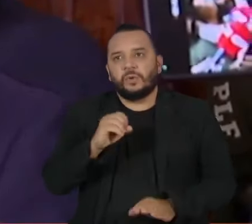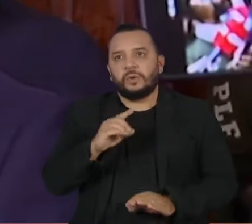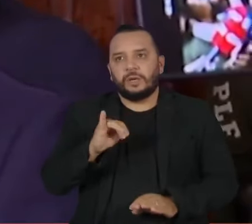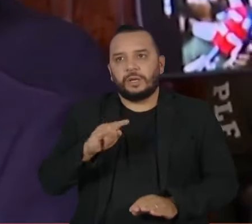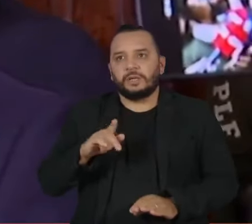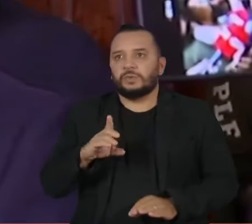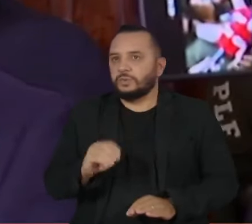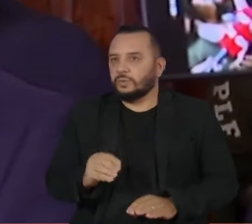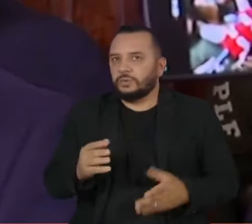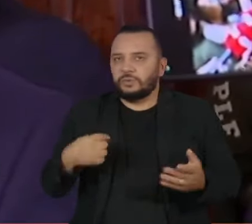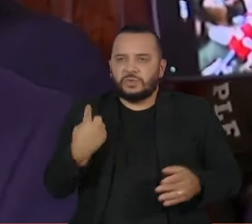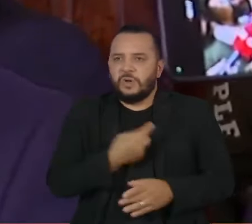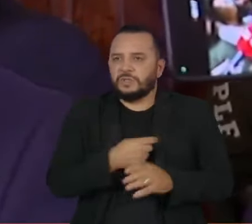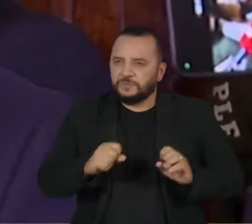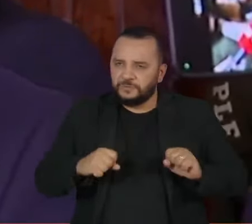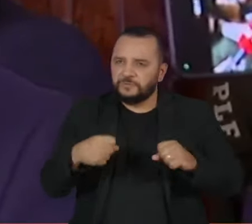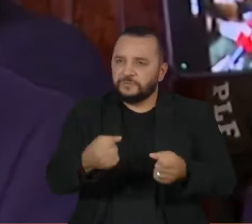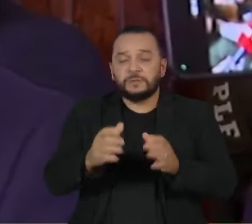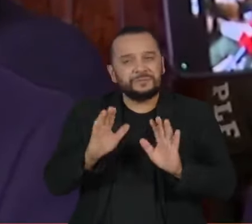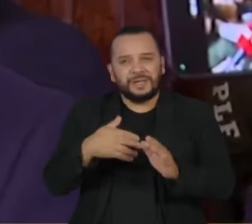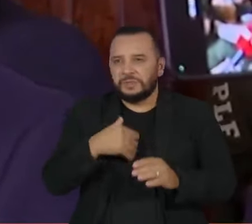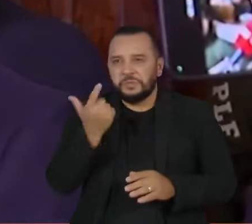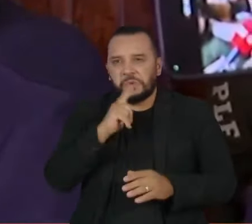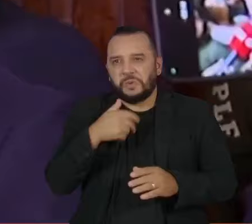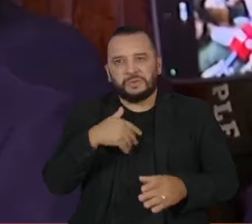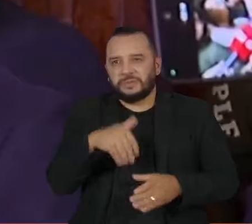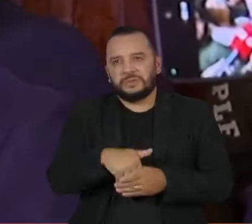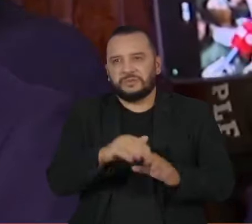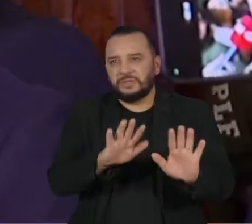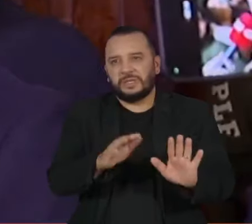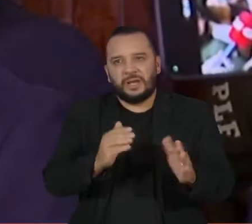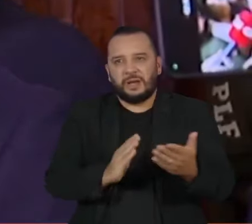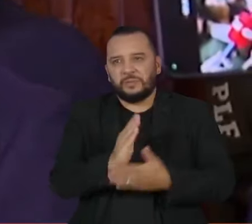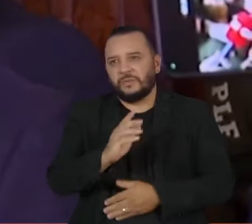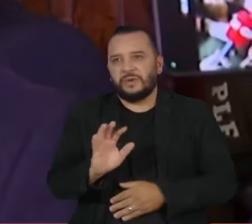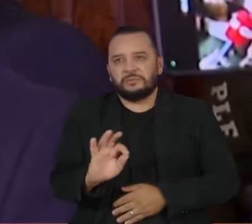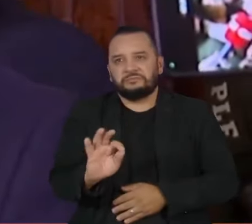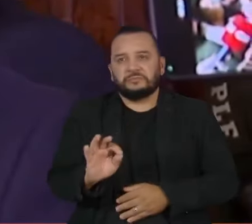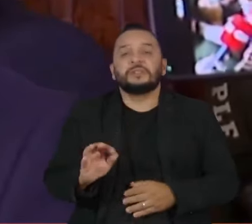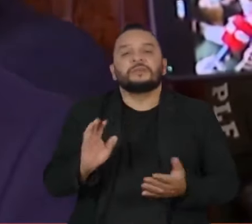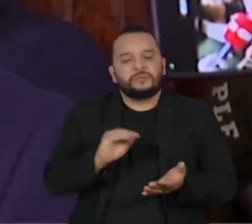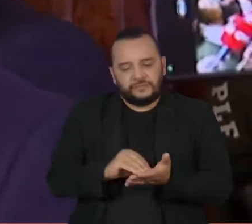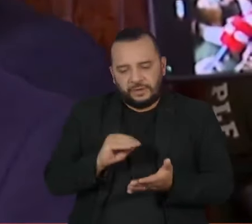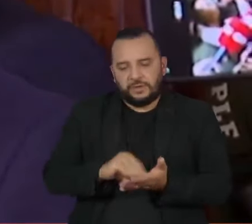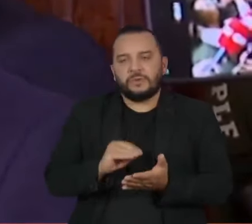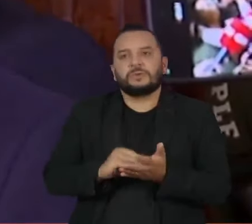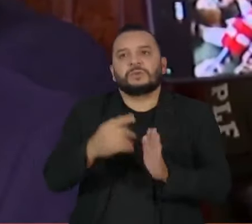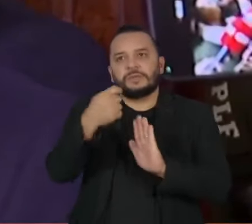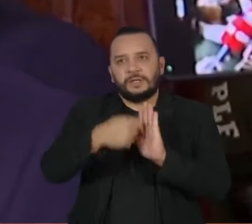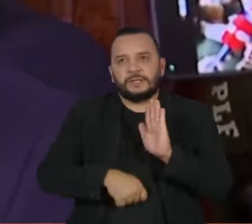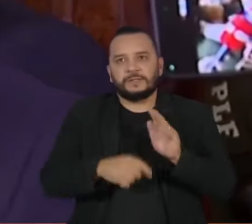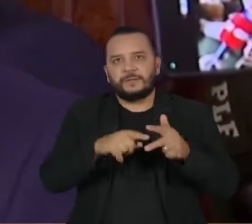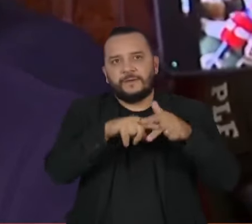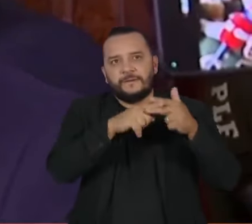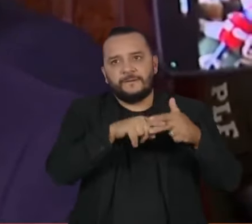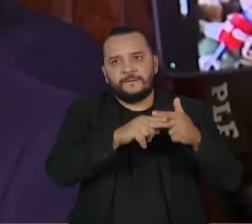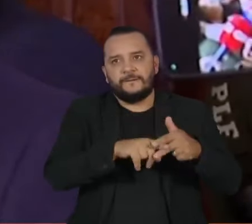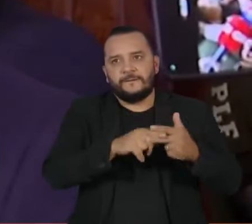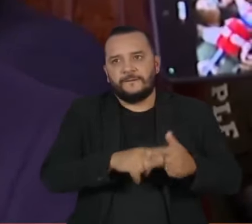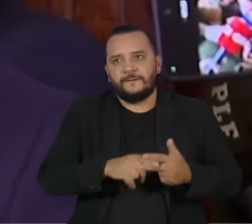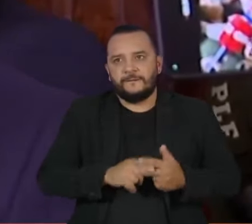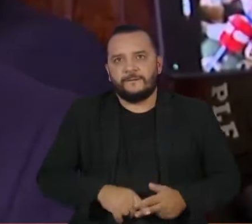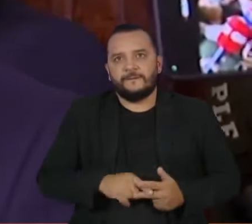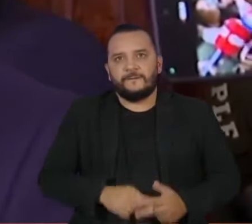feito nós não tivemos nem tivemos Tranquilidade e os líderes deixaram isso bem claro hoje de